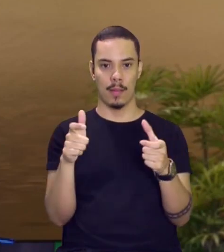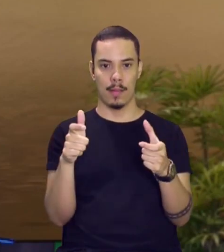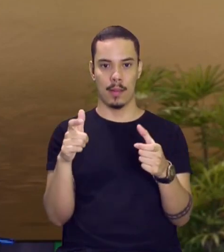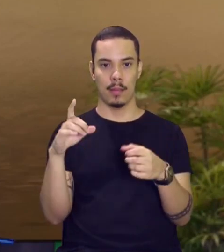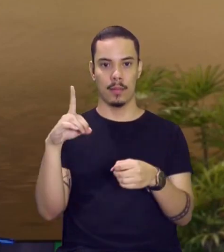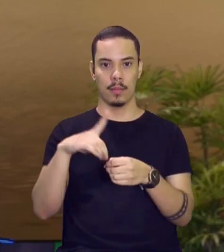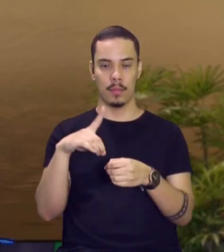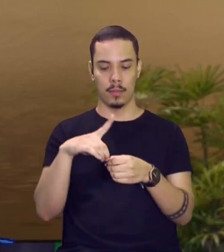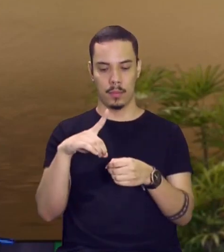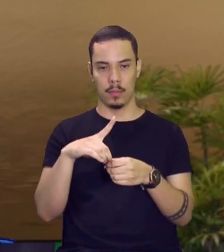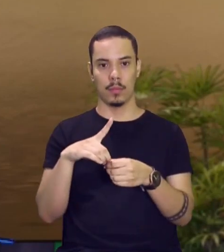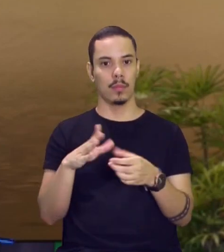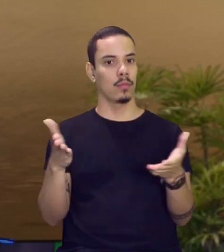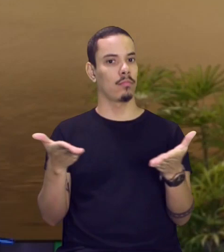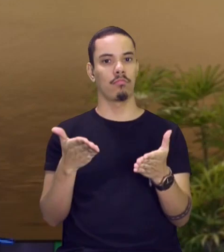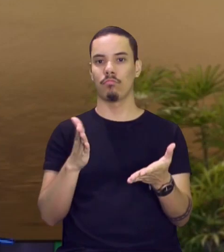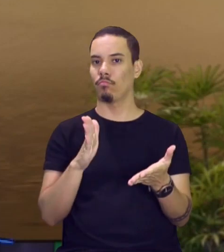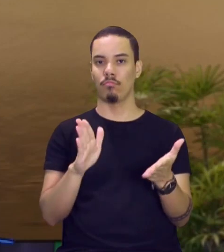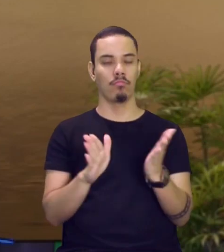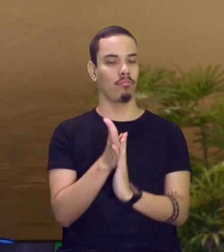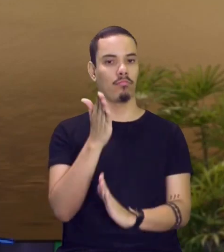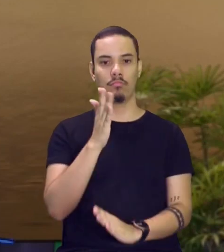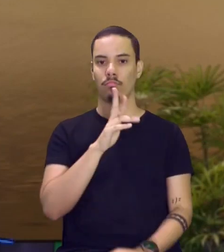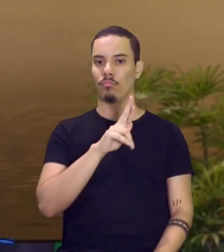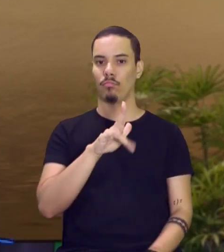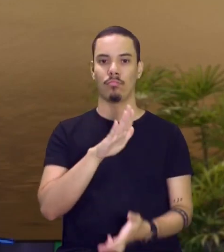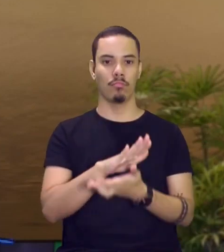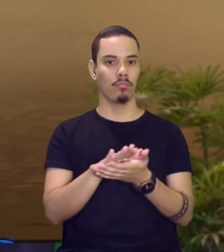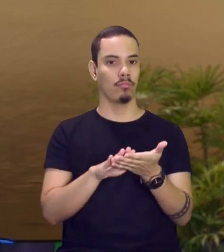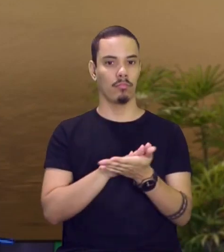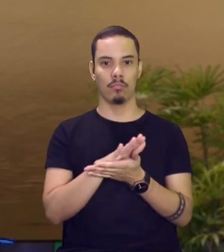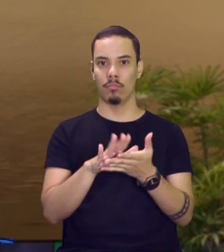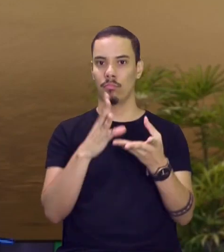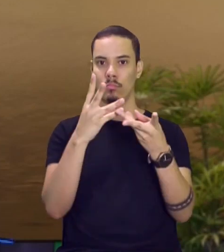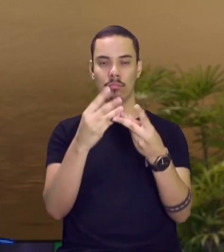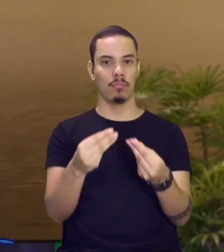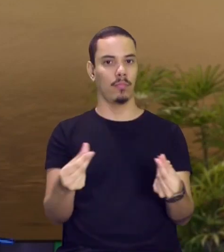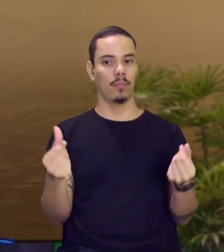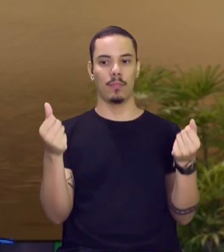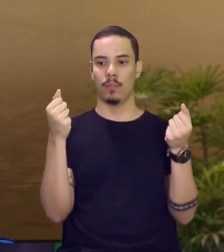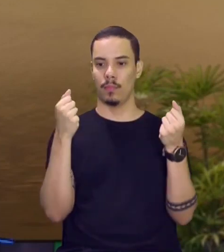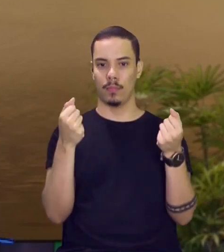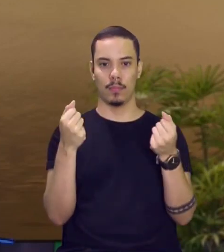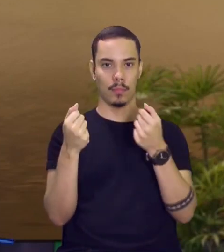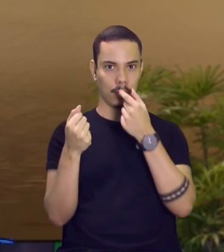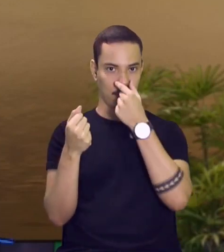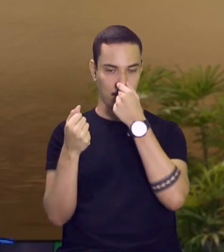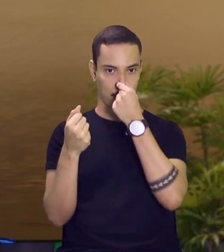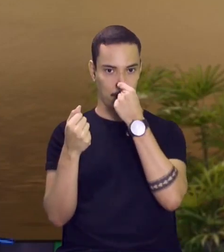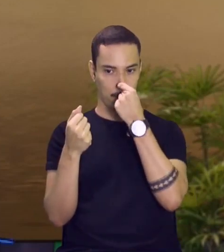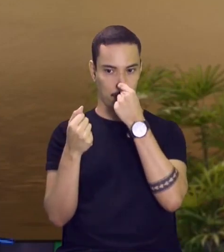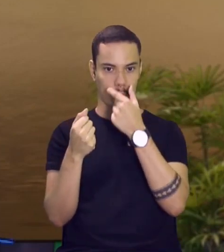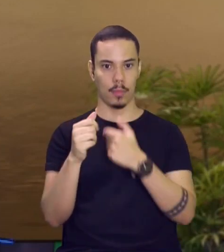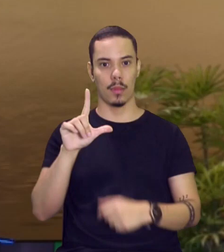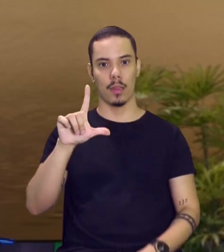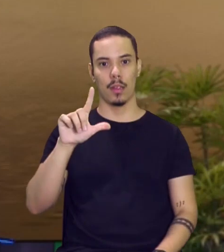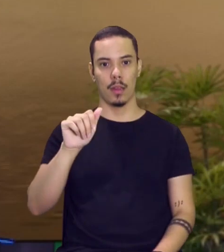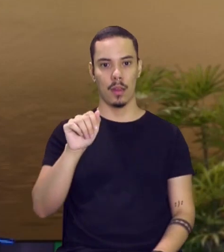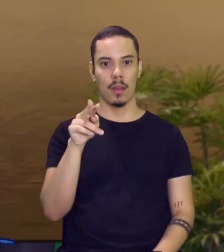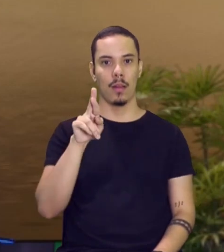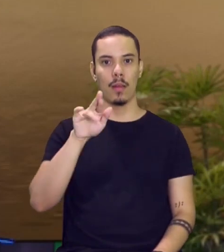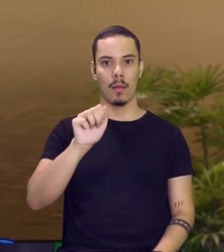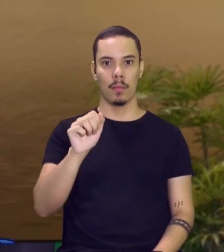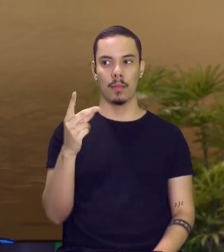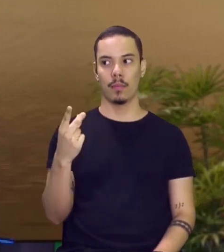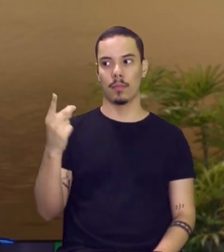distrito e hoje não é mais nada. É um dos únicos do Brasil que sumiu do mapa. E Lábrea que voltou a pertencer ao